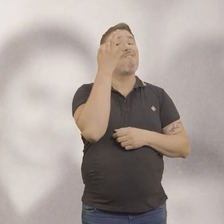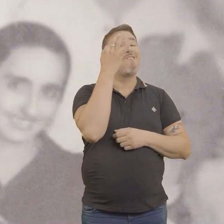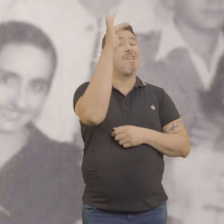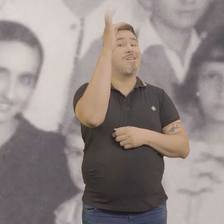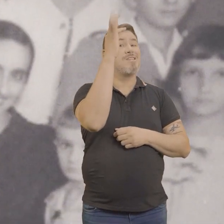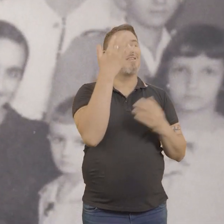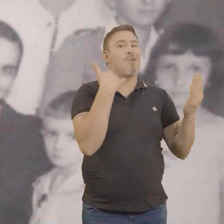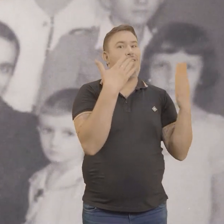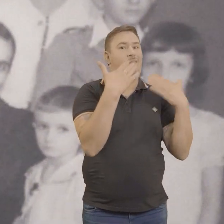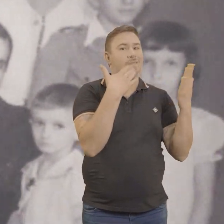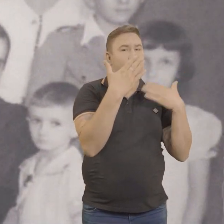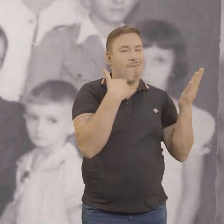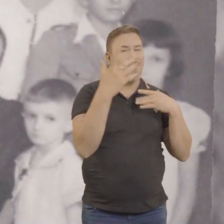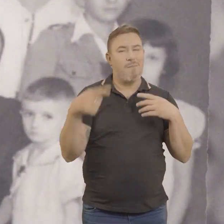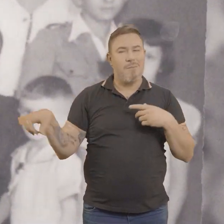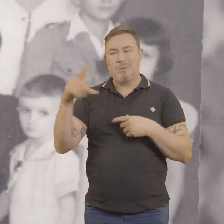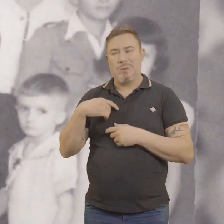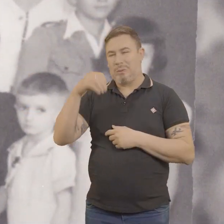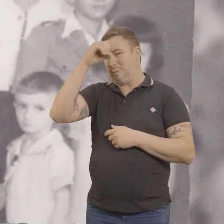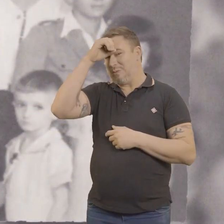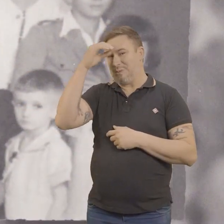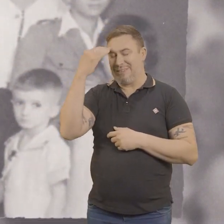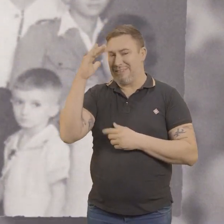não entenderem.